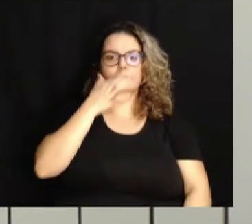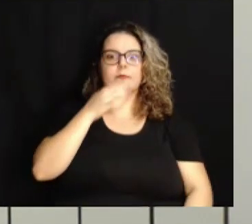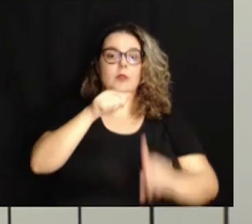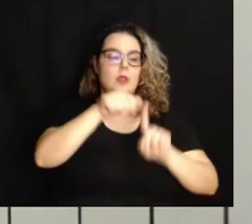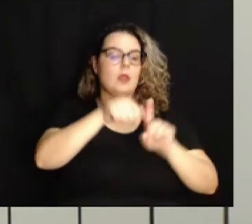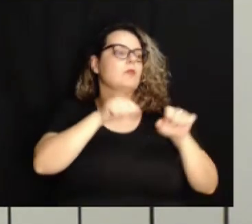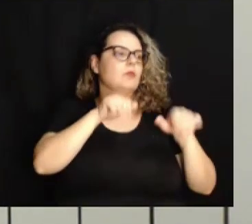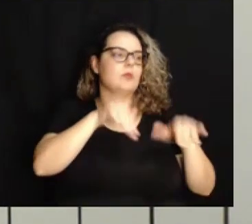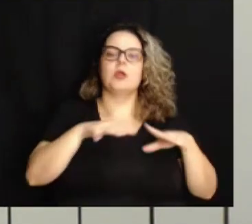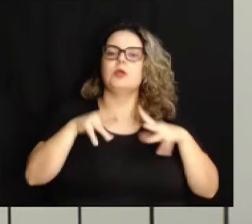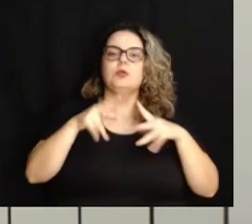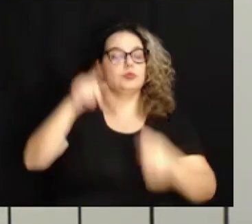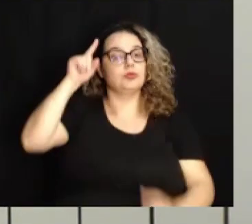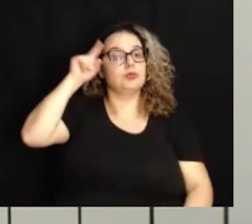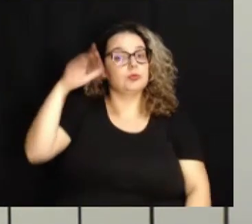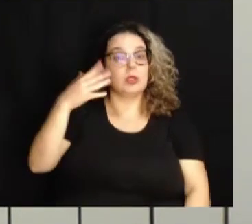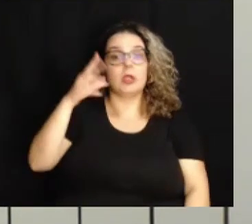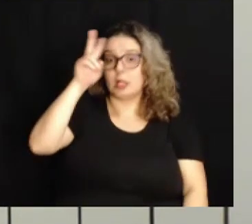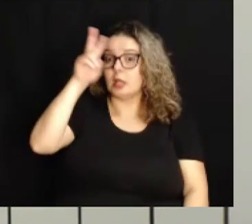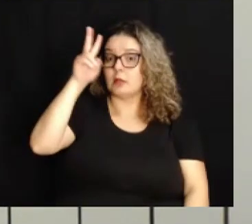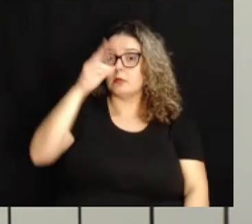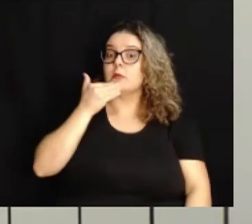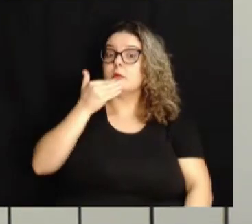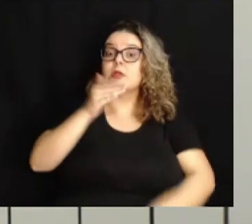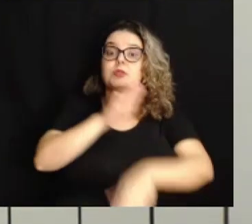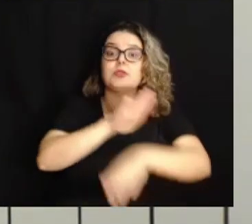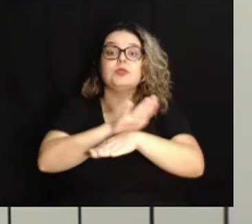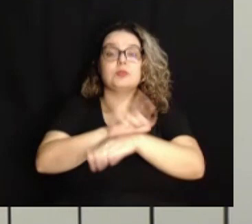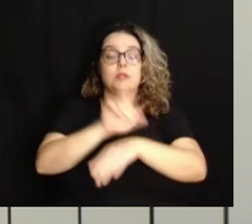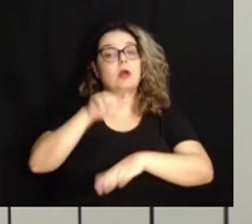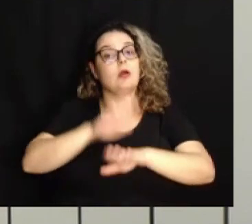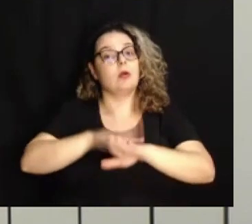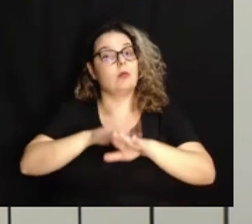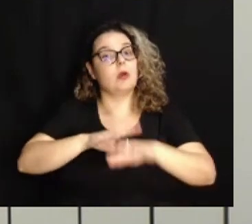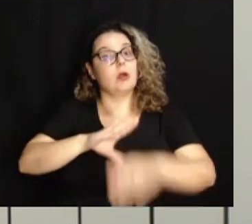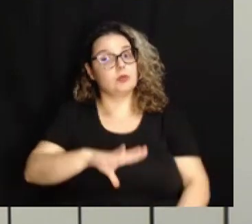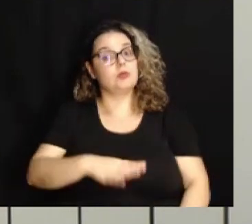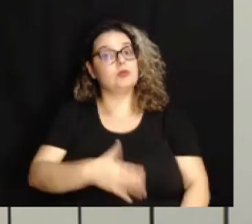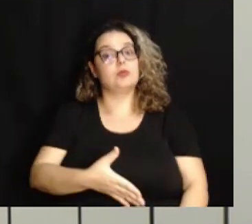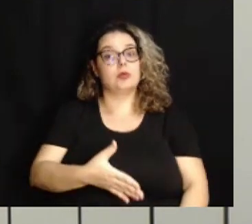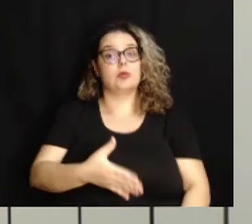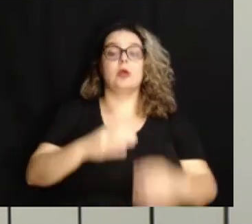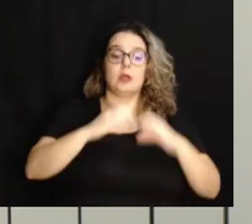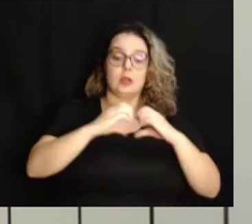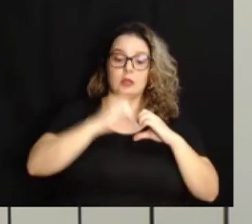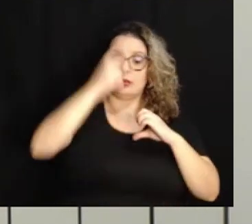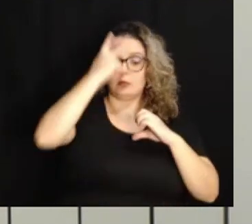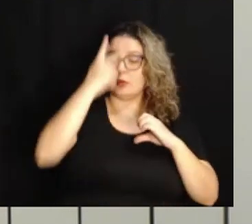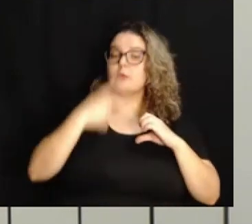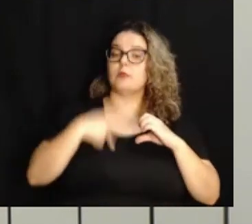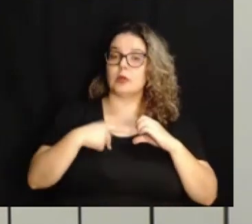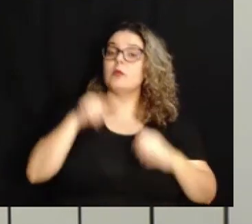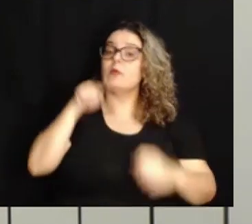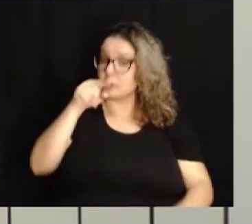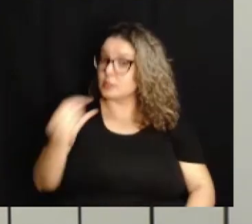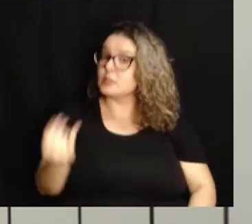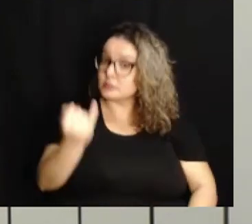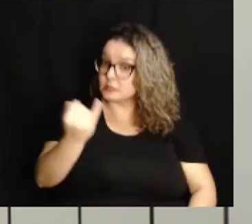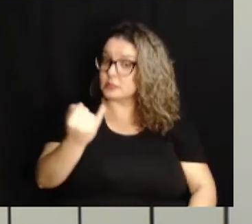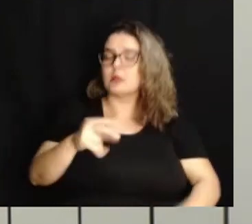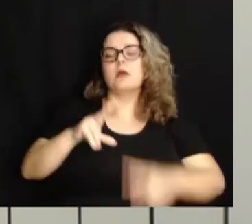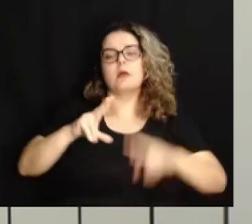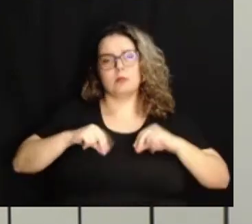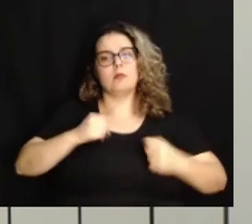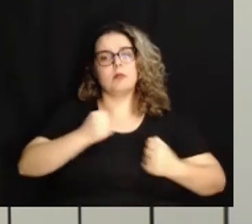dias, lembre-se que pedir ajuda é um ato de coragem e amor próprio. Você é importante, merece apoio, ok?